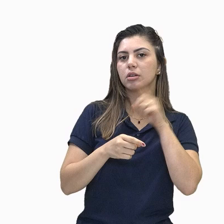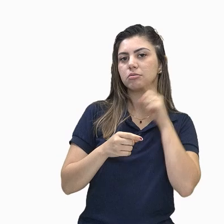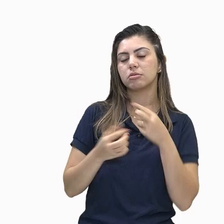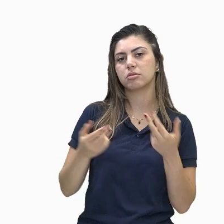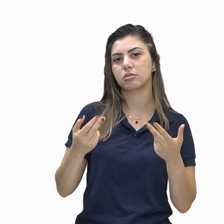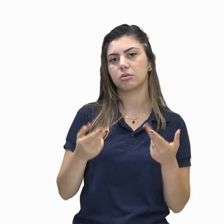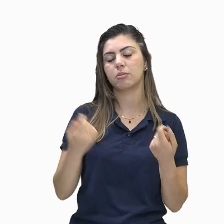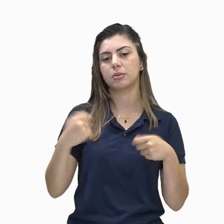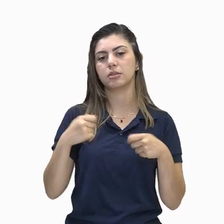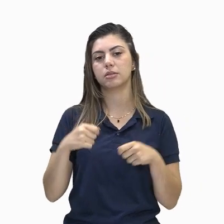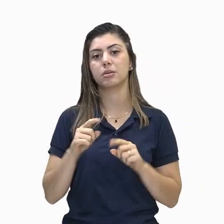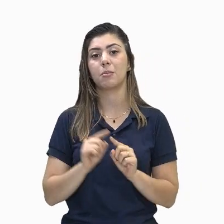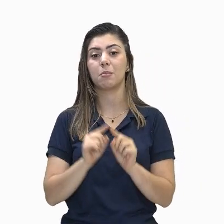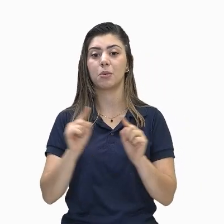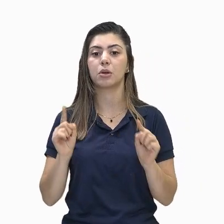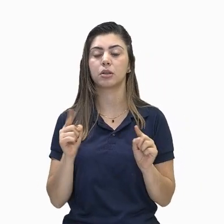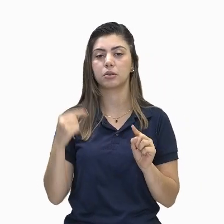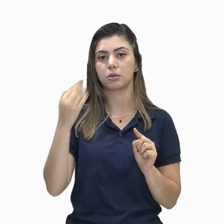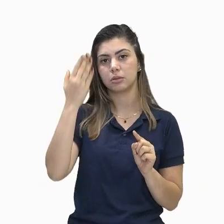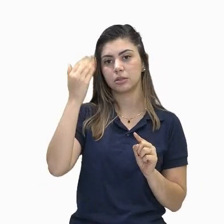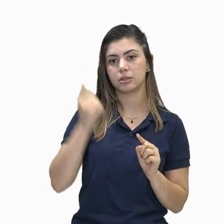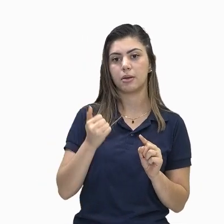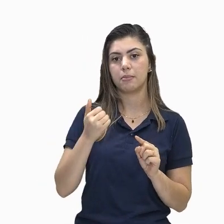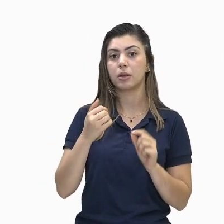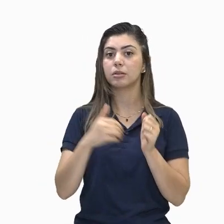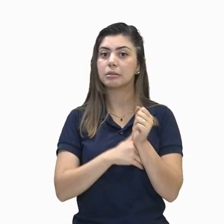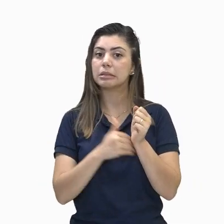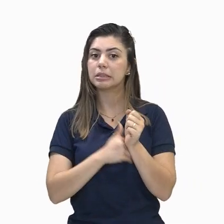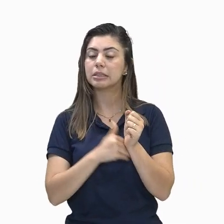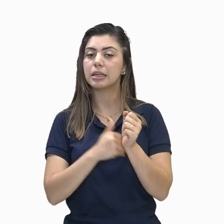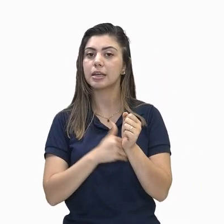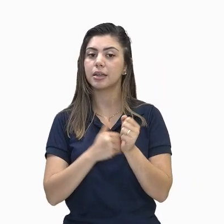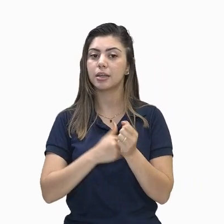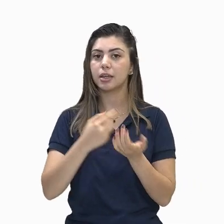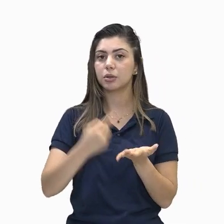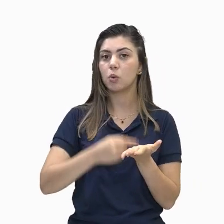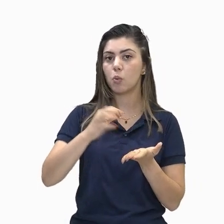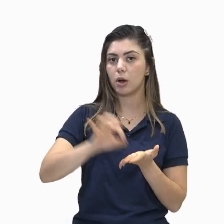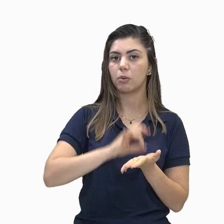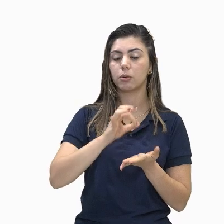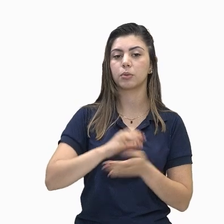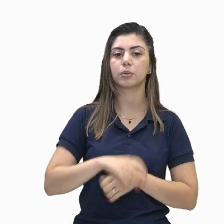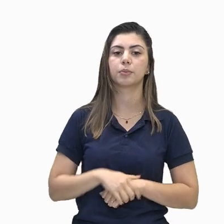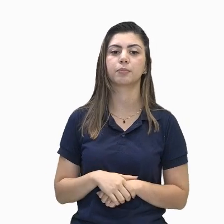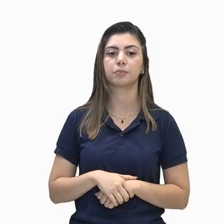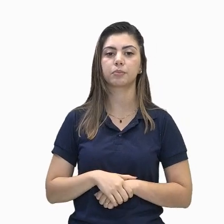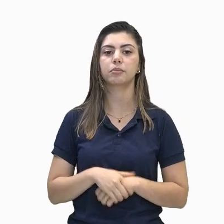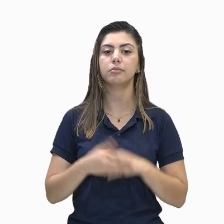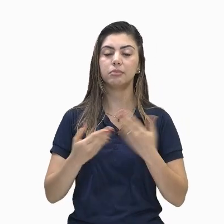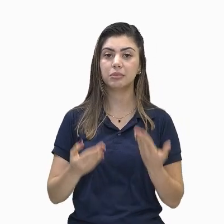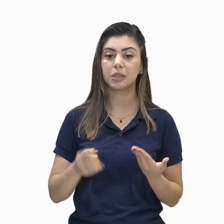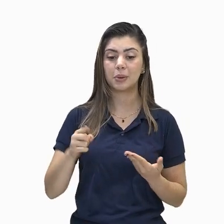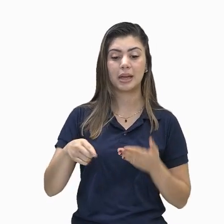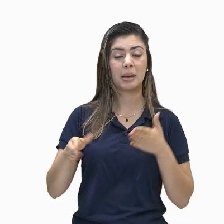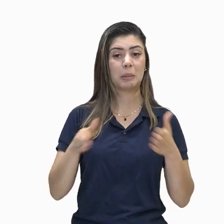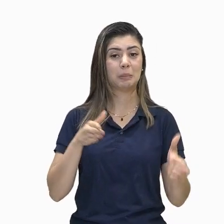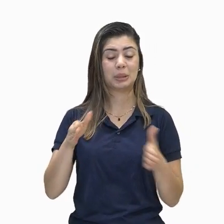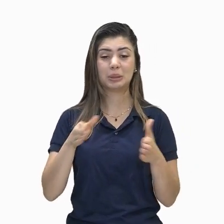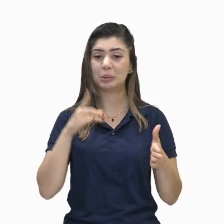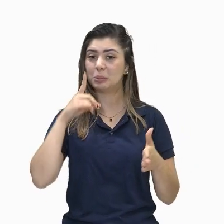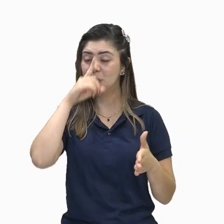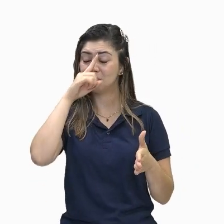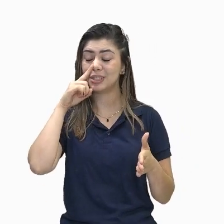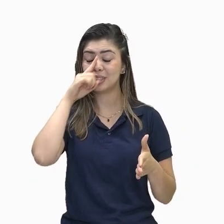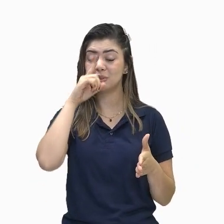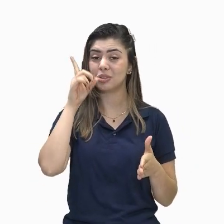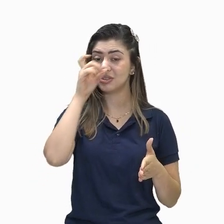essa condição ela tenha sido mantida em segredo. Então, esse foi o momento mais perigoso da Guerra